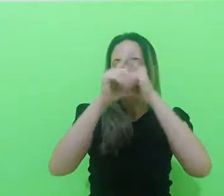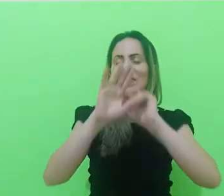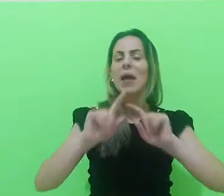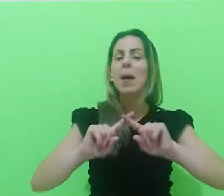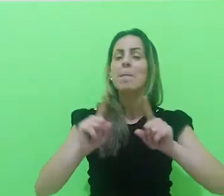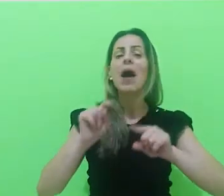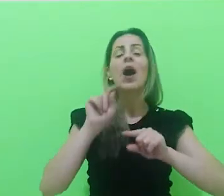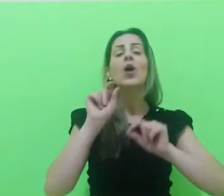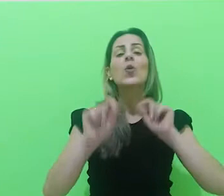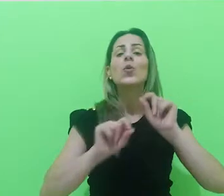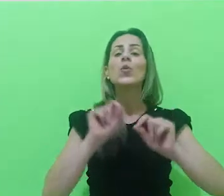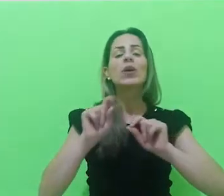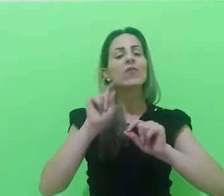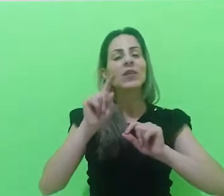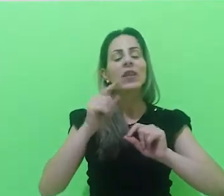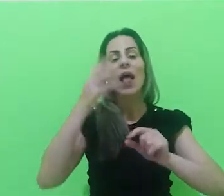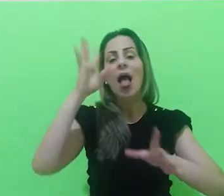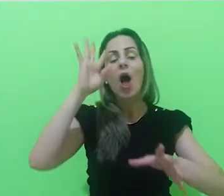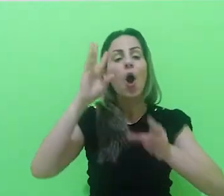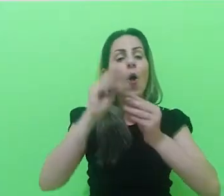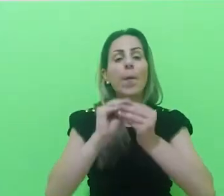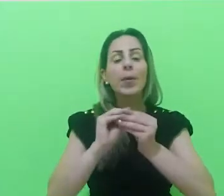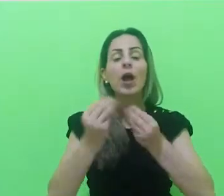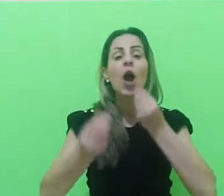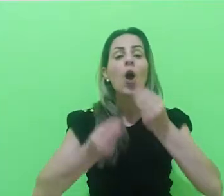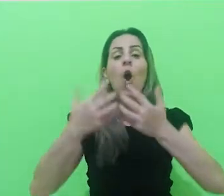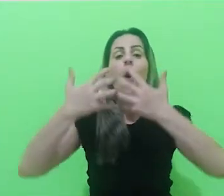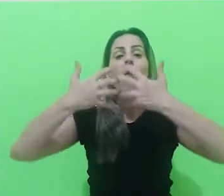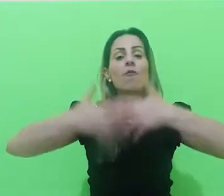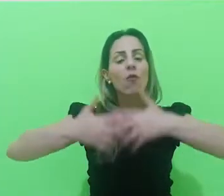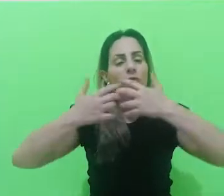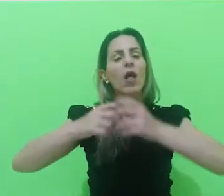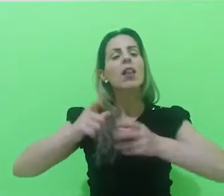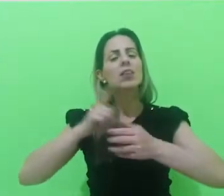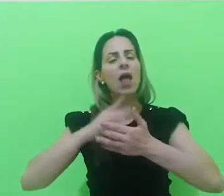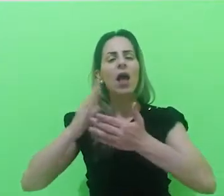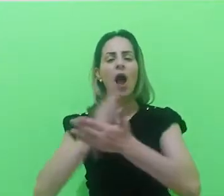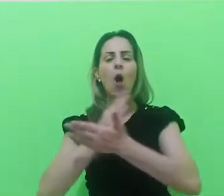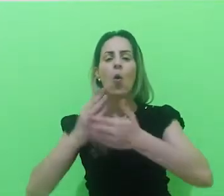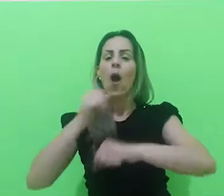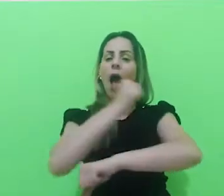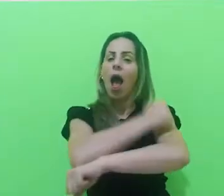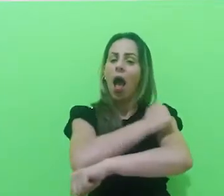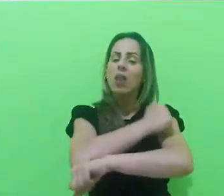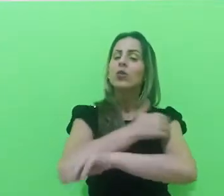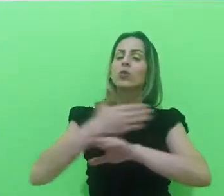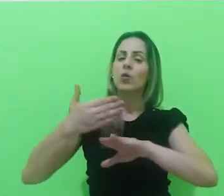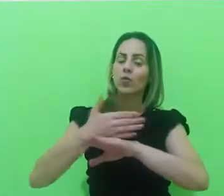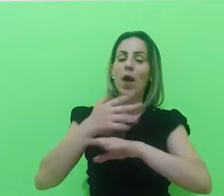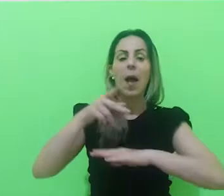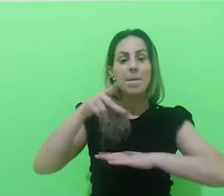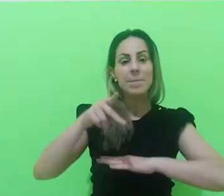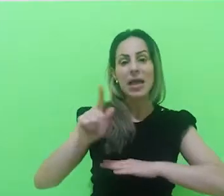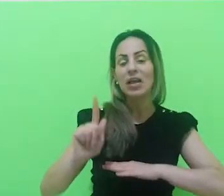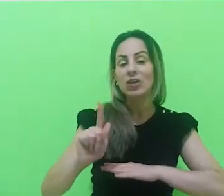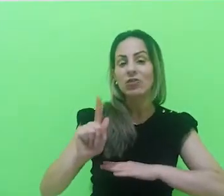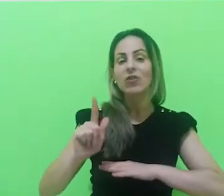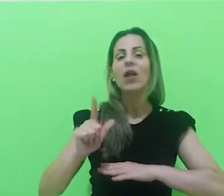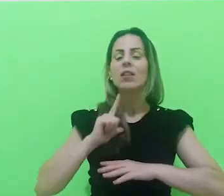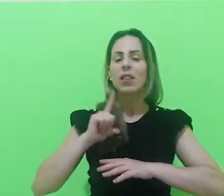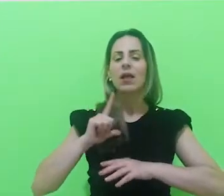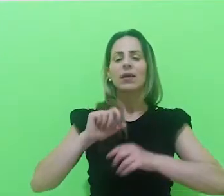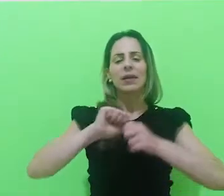uma questão de você entender como funciona. Nós temos alguns alunos que estão aqui em Praia Grande, aqui na